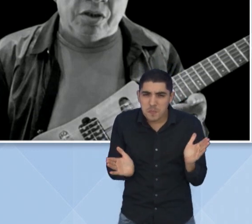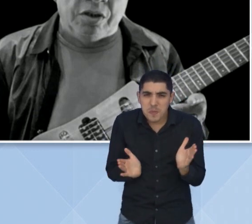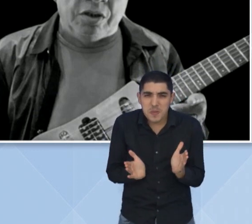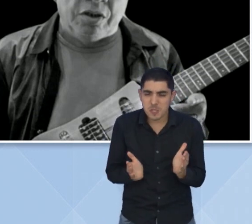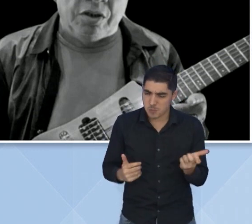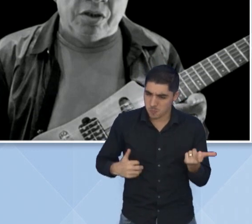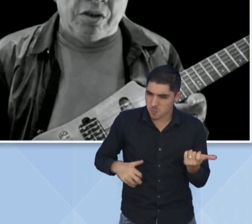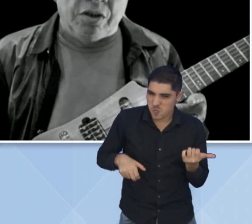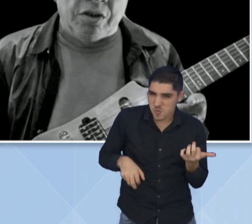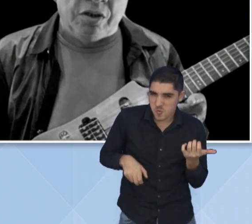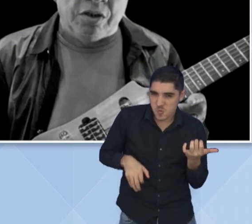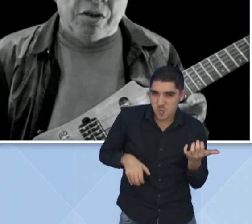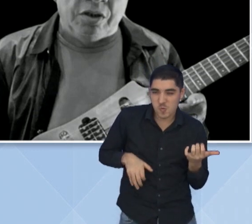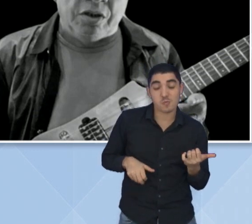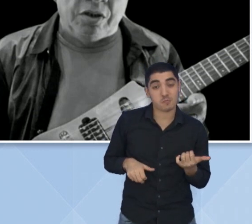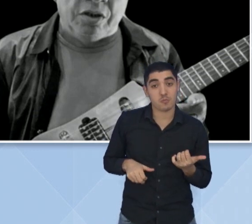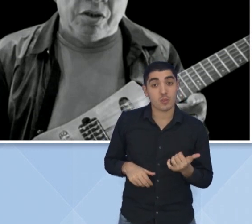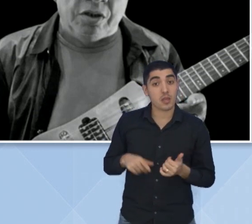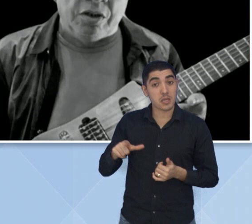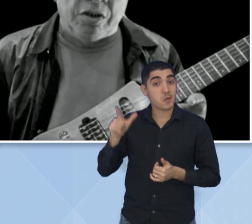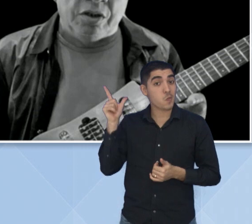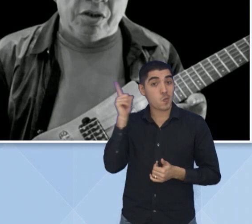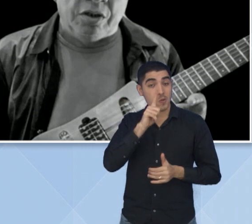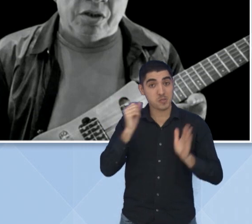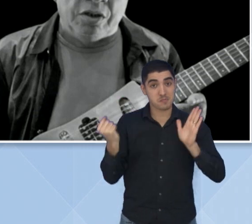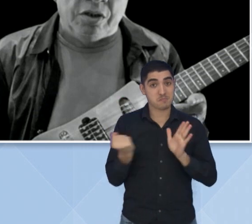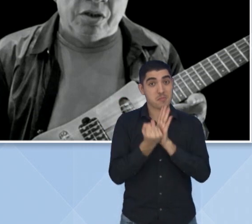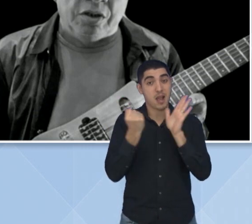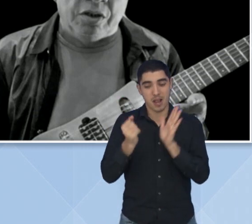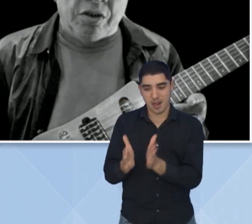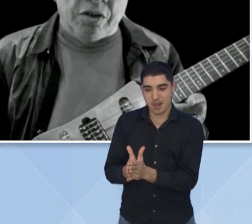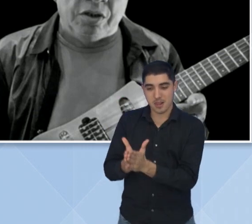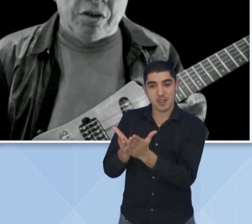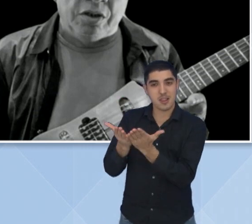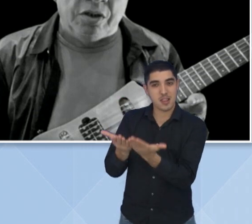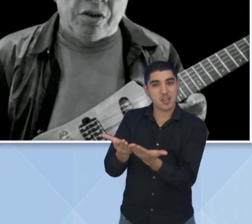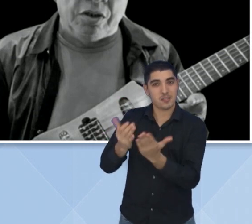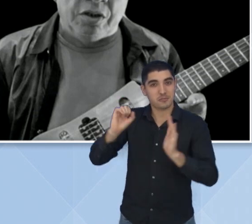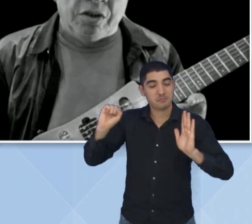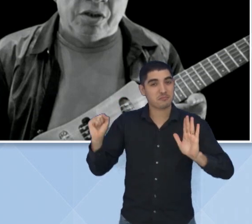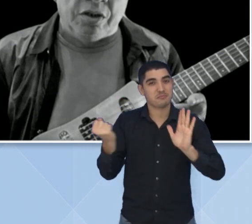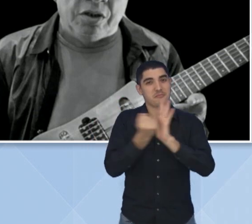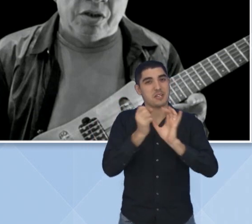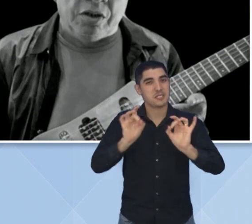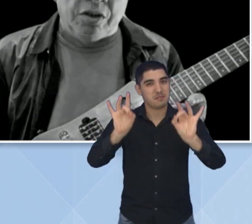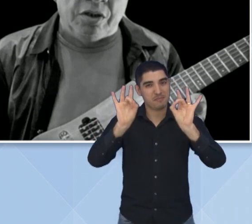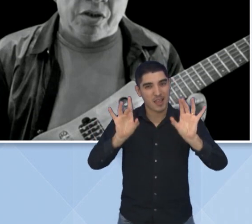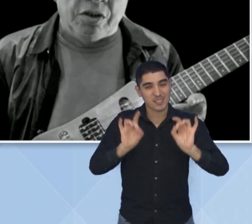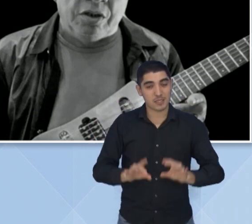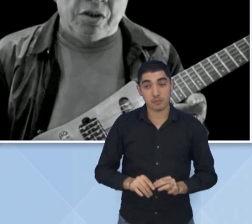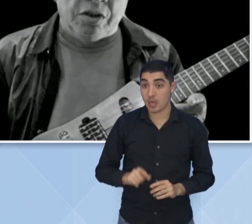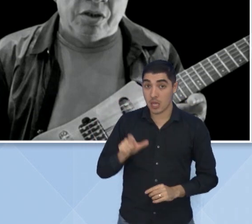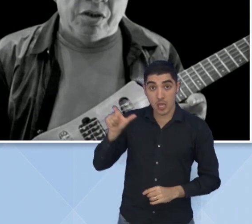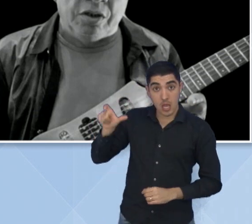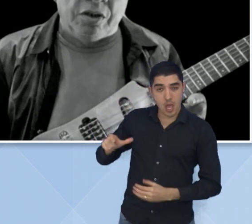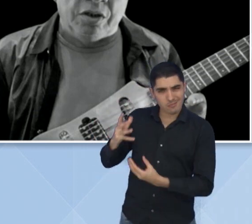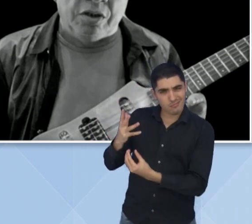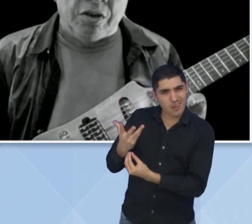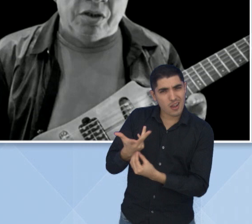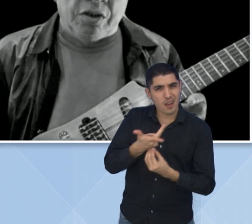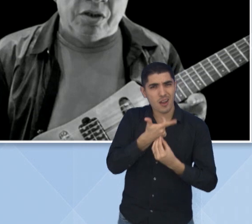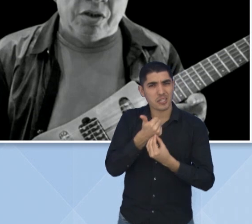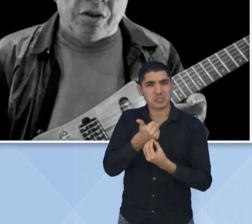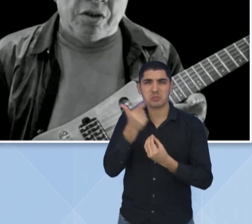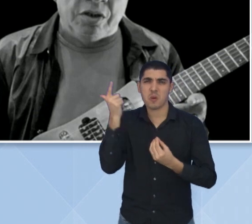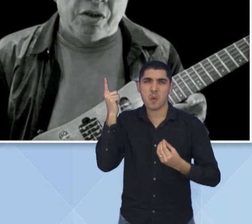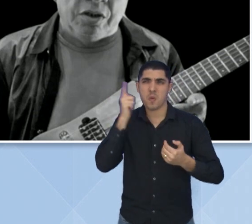marco reconhecido no Guinness Book, o livro dos recordes. Sua arte transcendeu fronteiras,